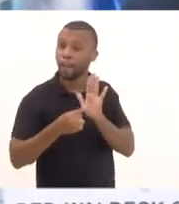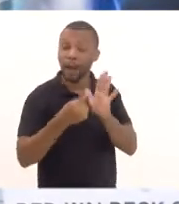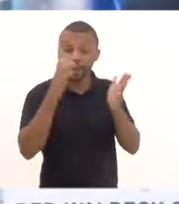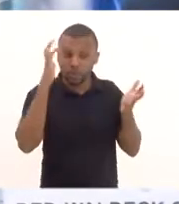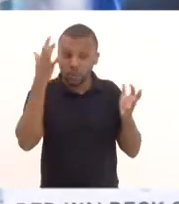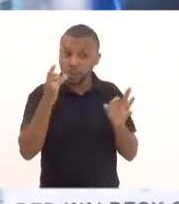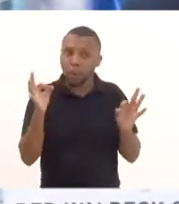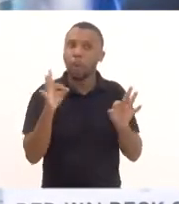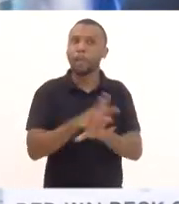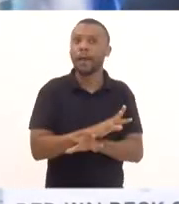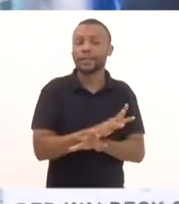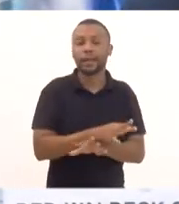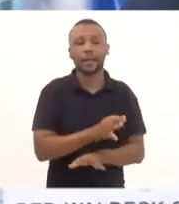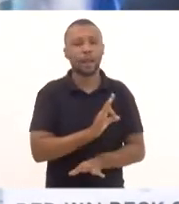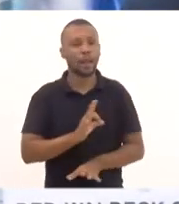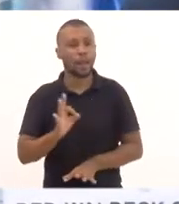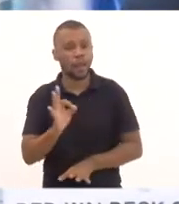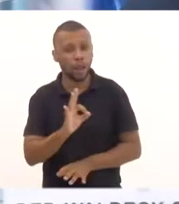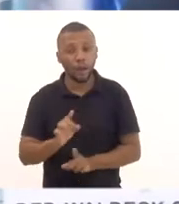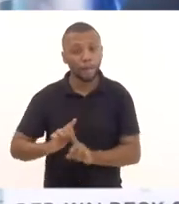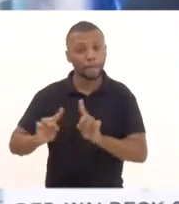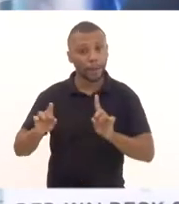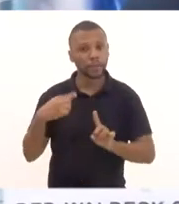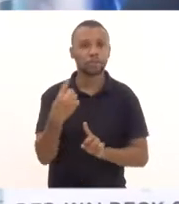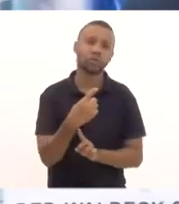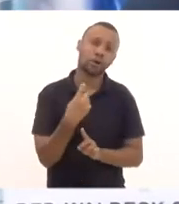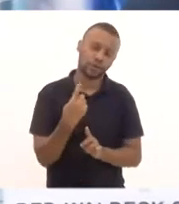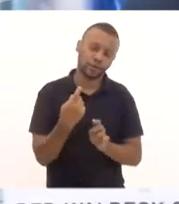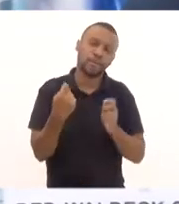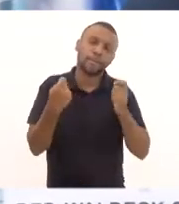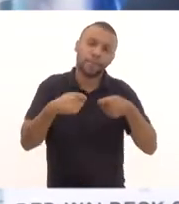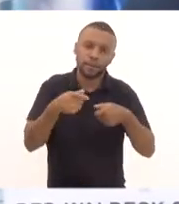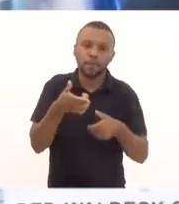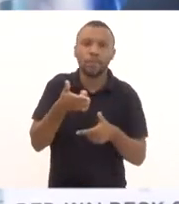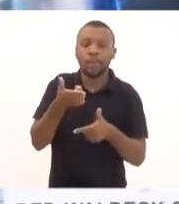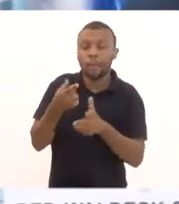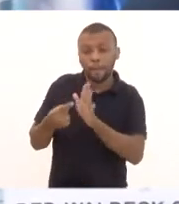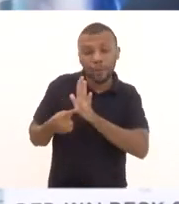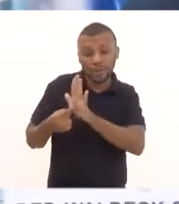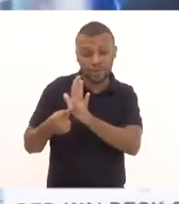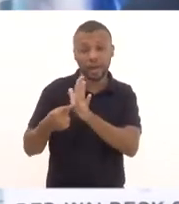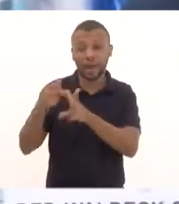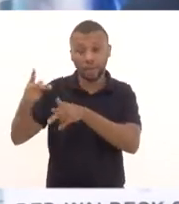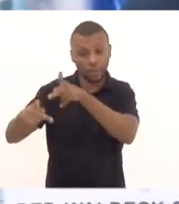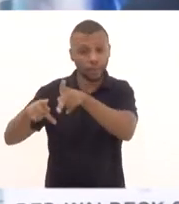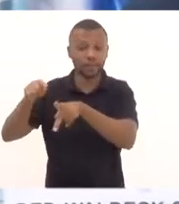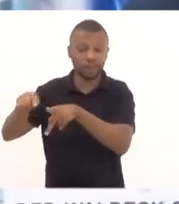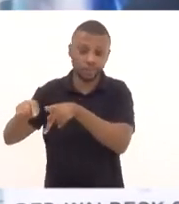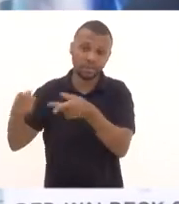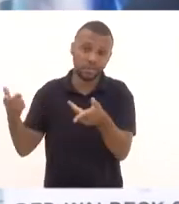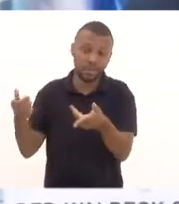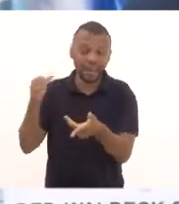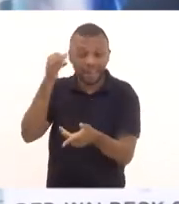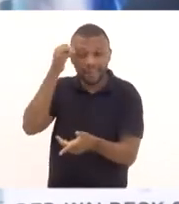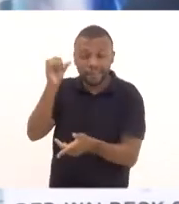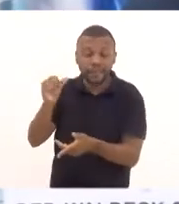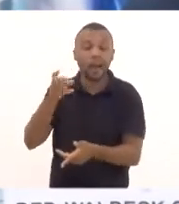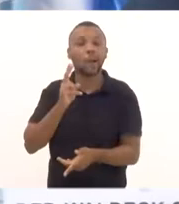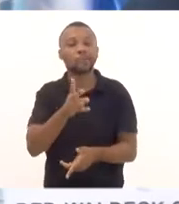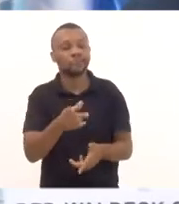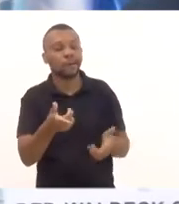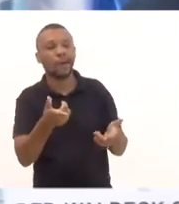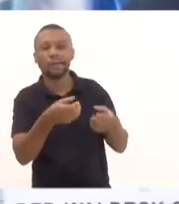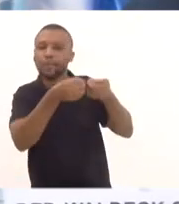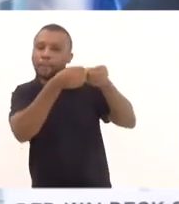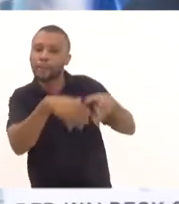não é um caminho para que a população Não continue pagando o pato de pegar um serviço prestado de Mau Mau serviço prestado